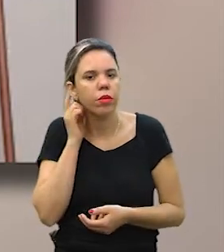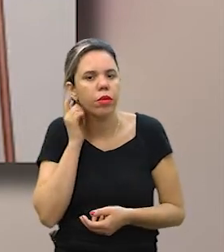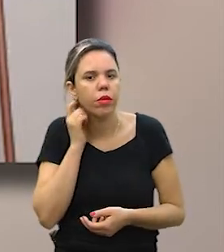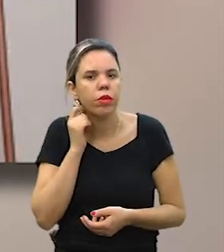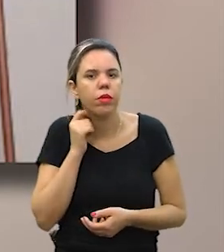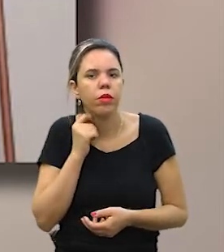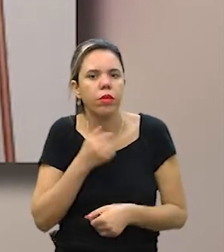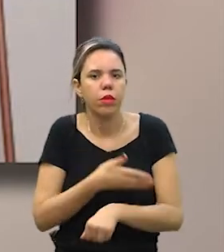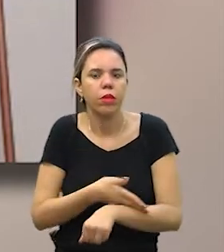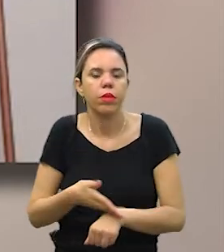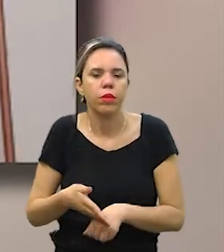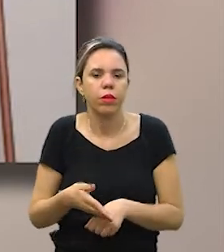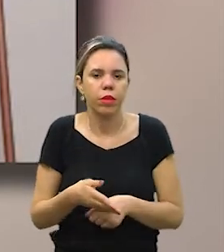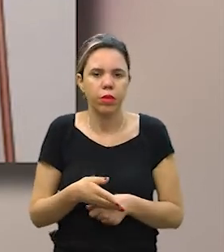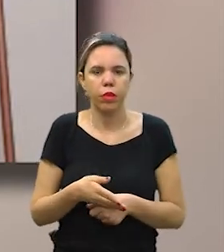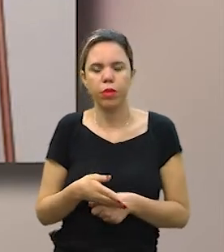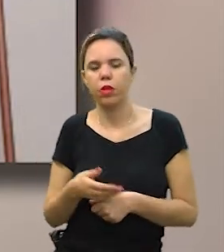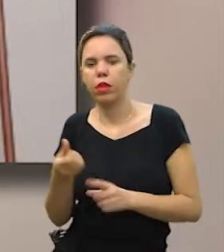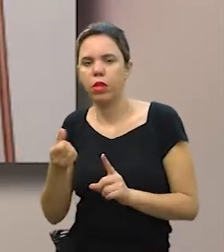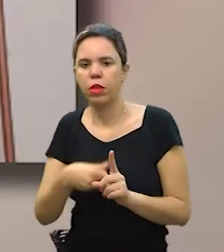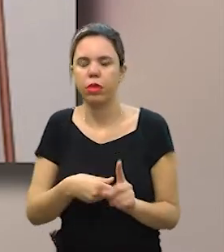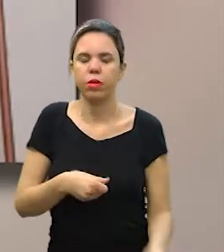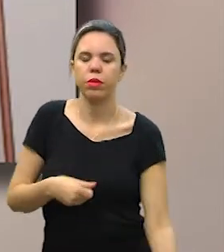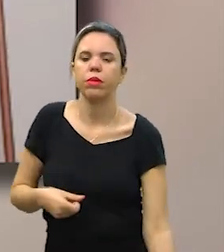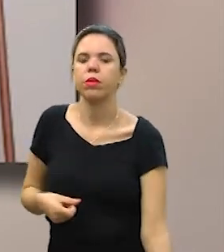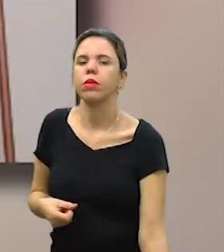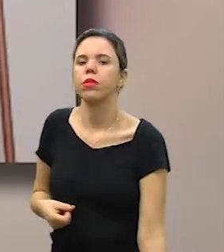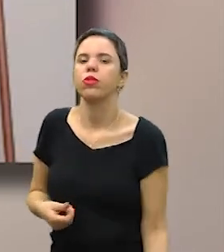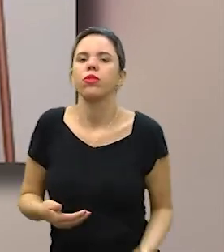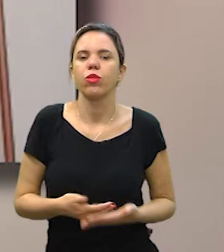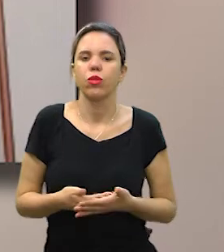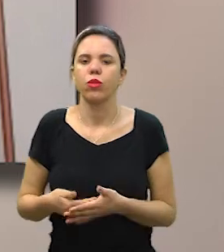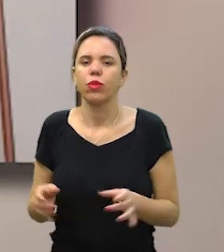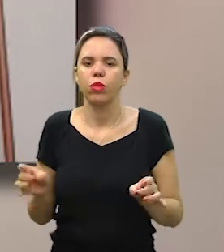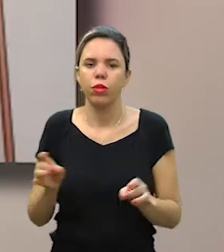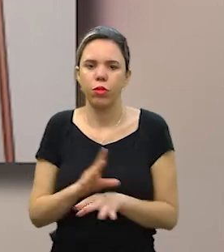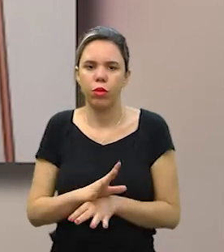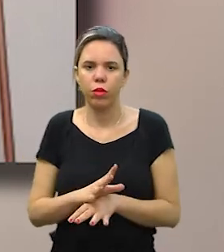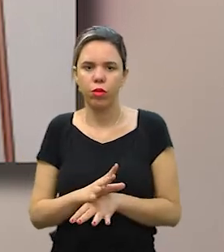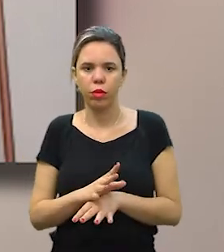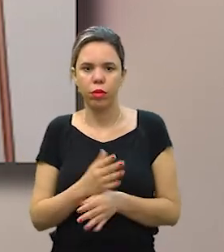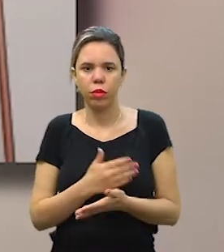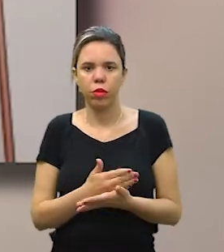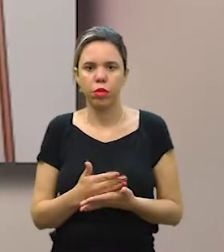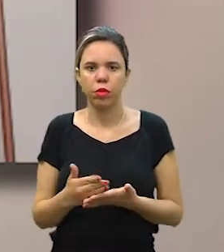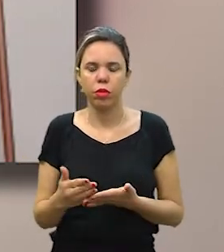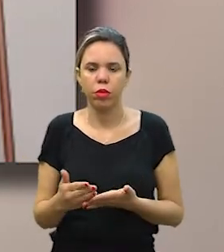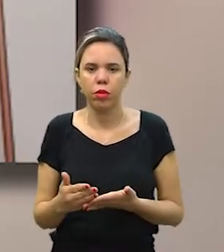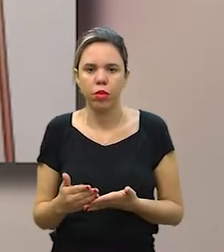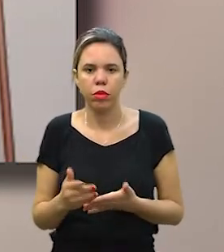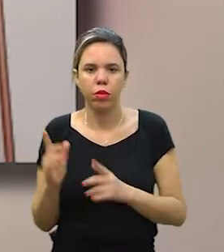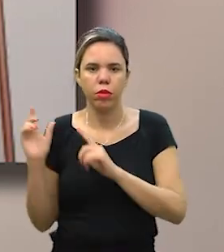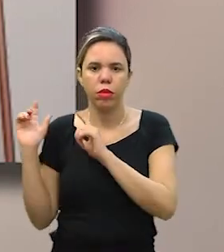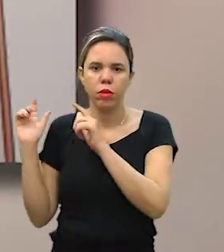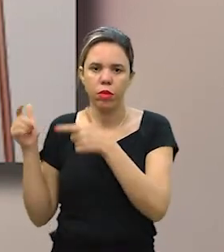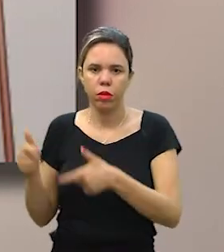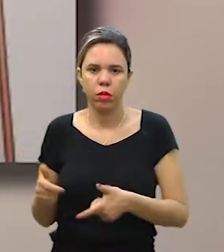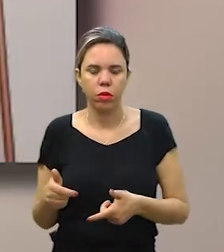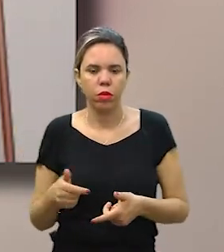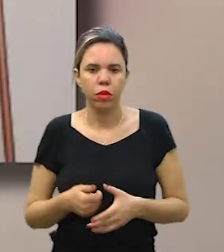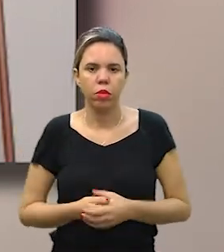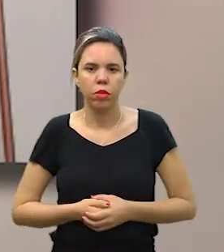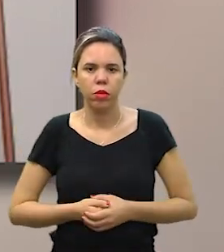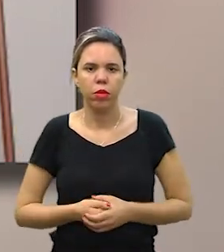legal. Eu costumo, no 6º mês, quando o bebê está pronto, a iniciar pelo